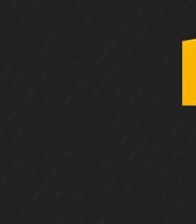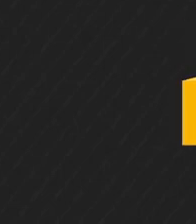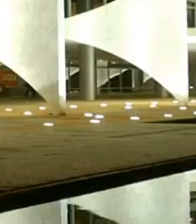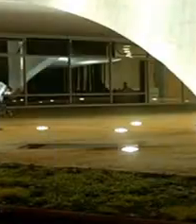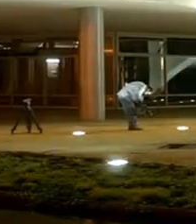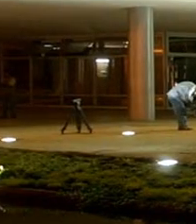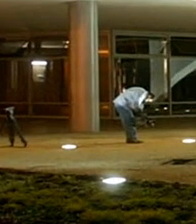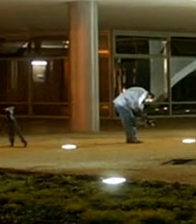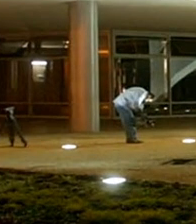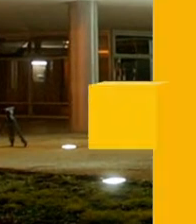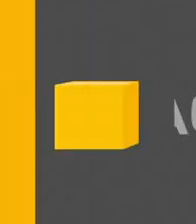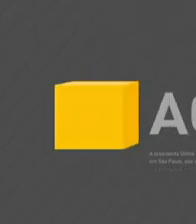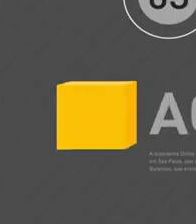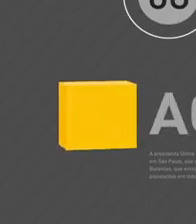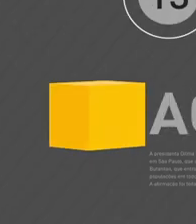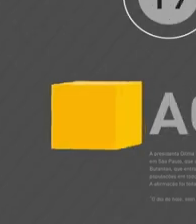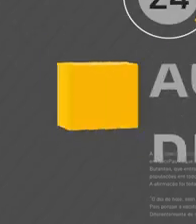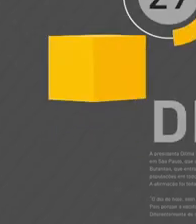ae